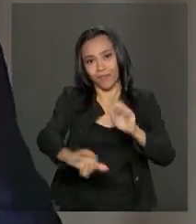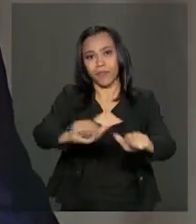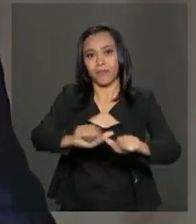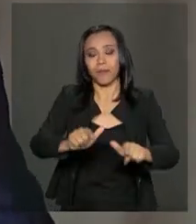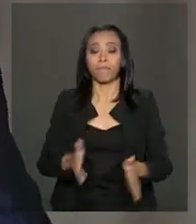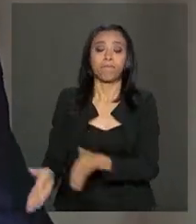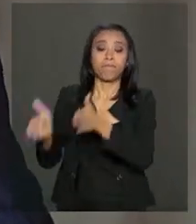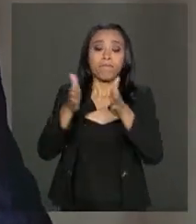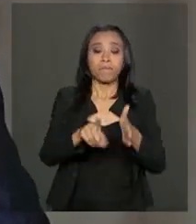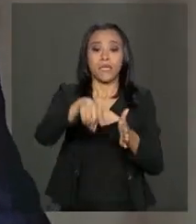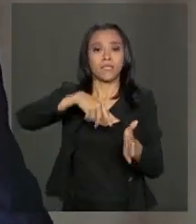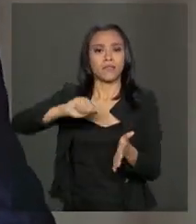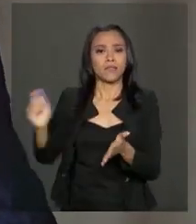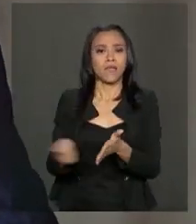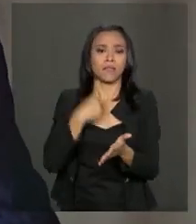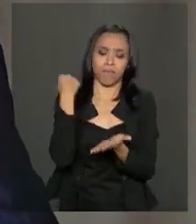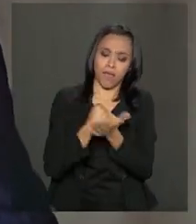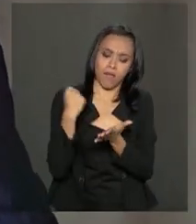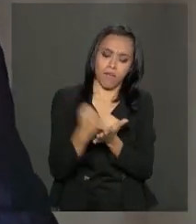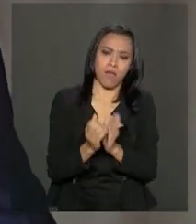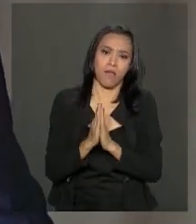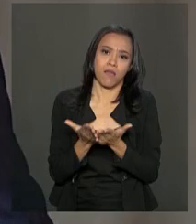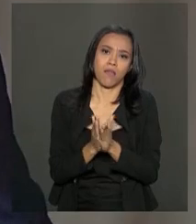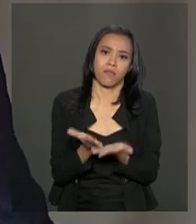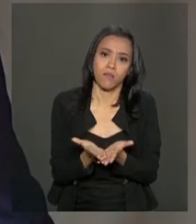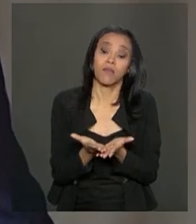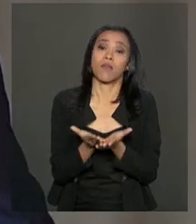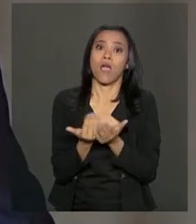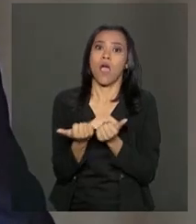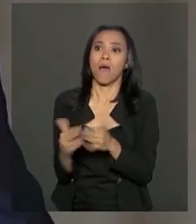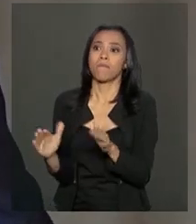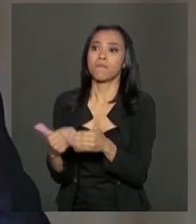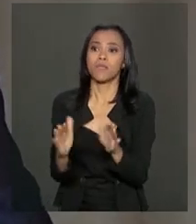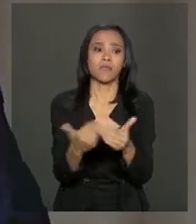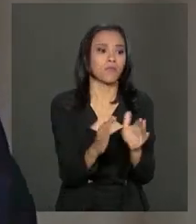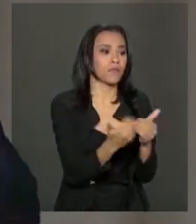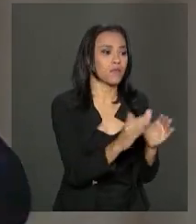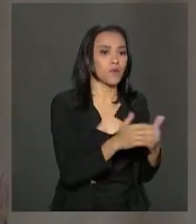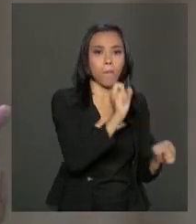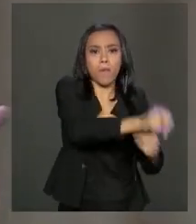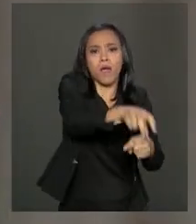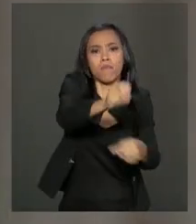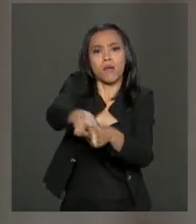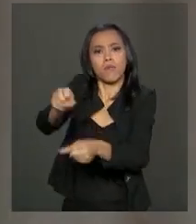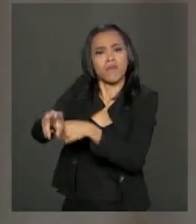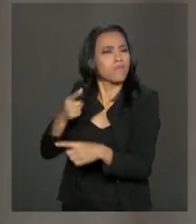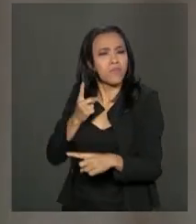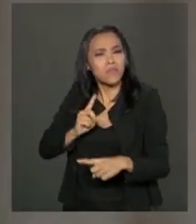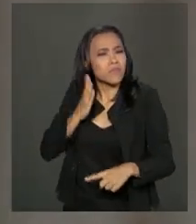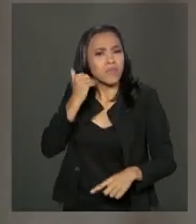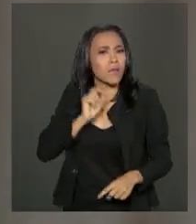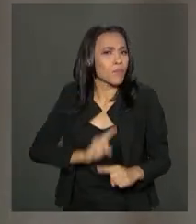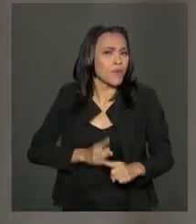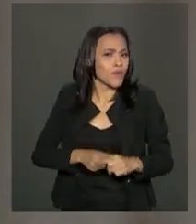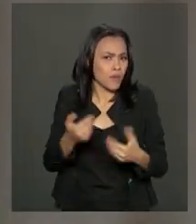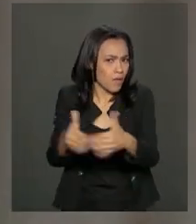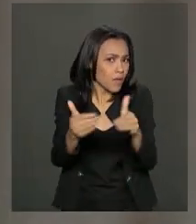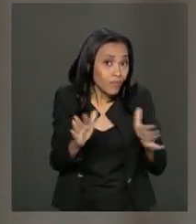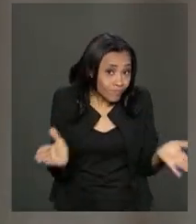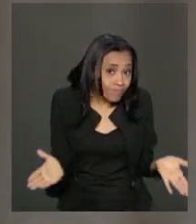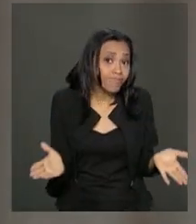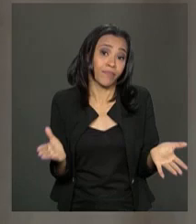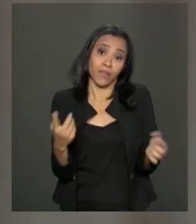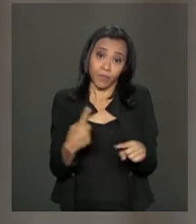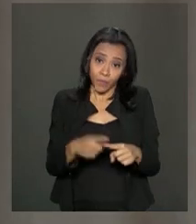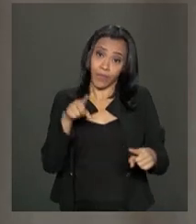carteiras assinadas o fato é que abriu se muitos postos de trabalho e só porque se abriu postos de trabalho porque